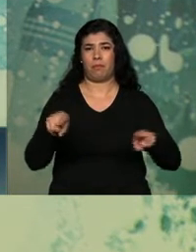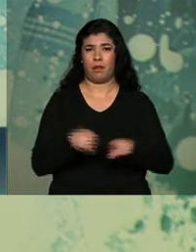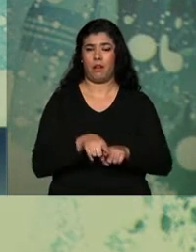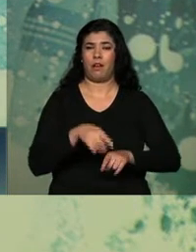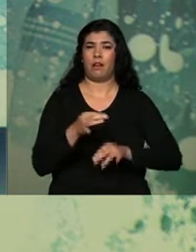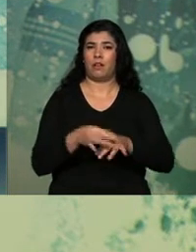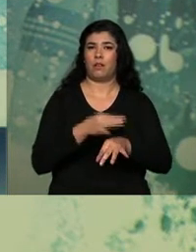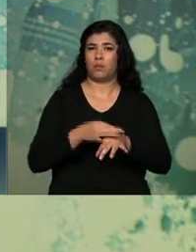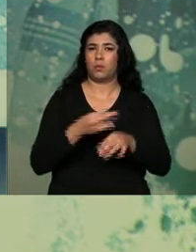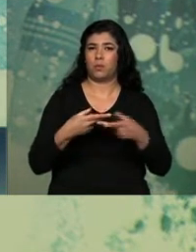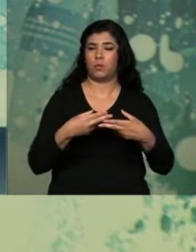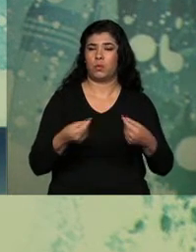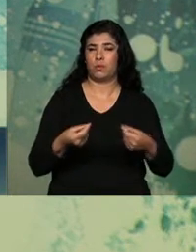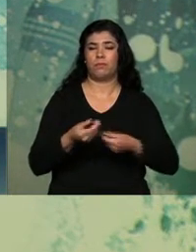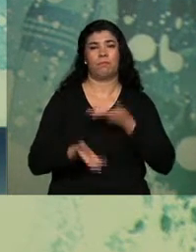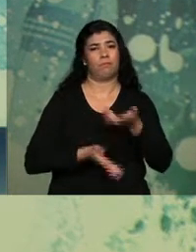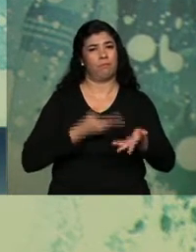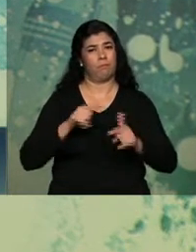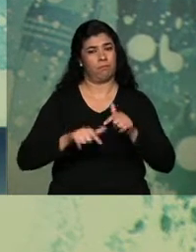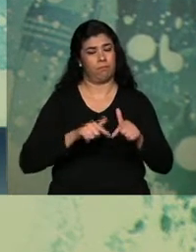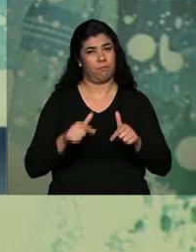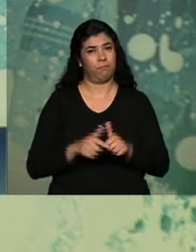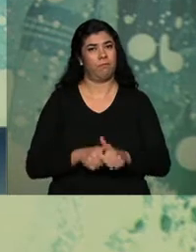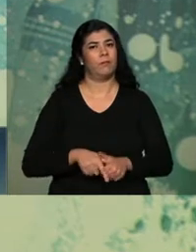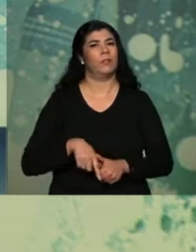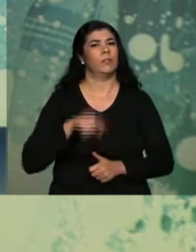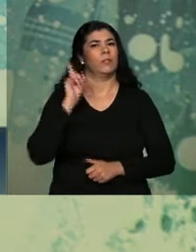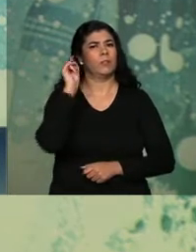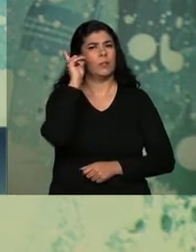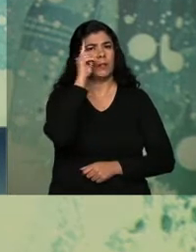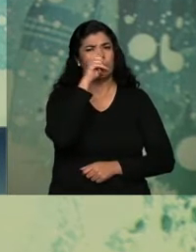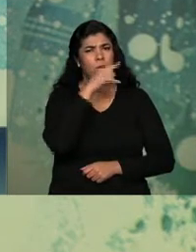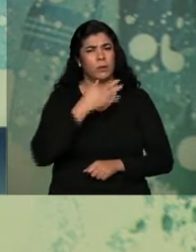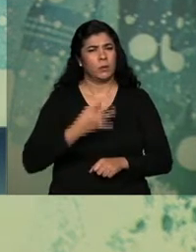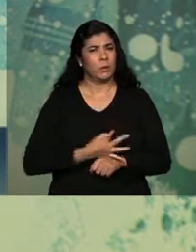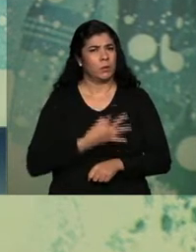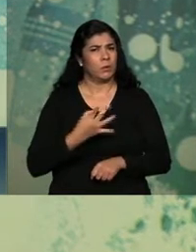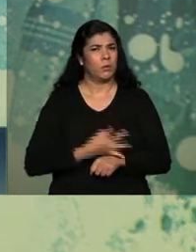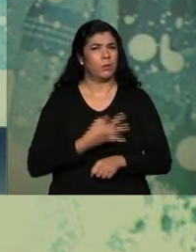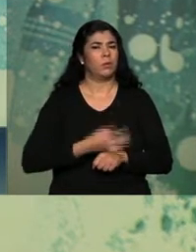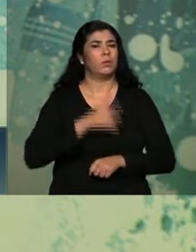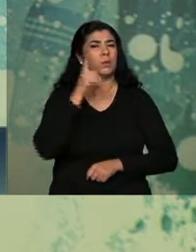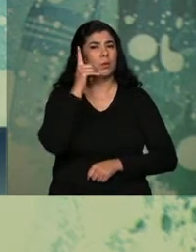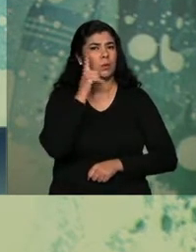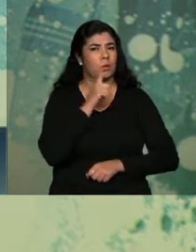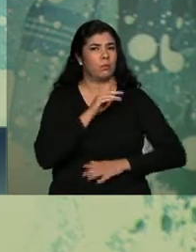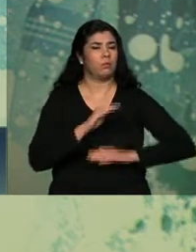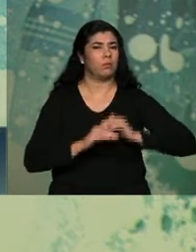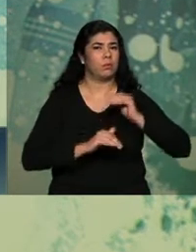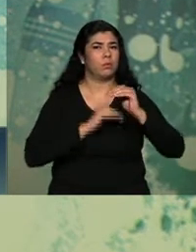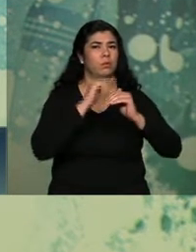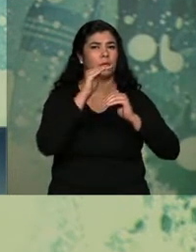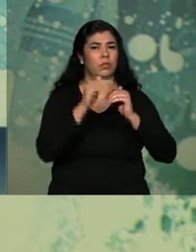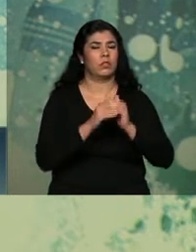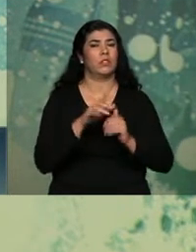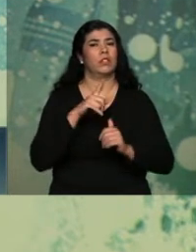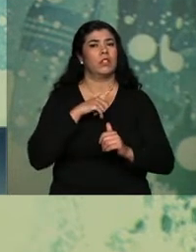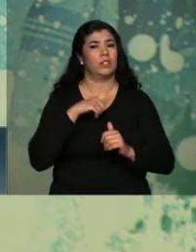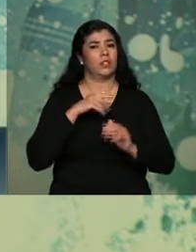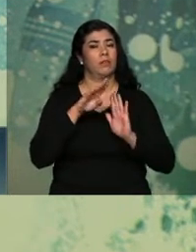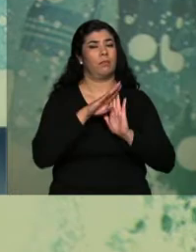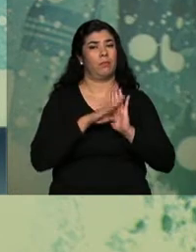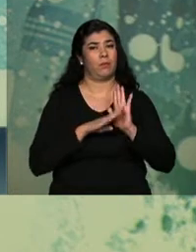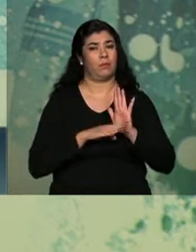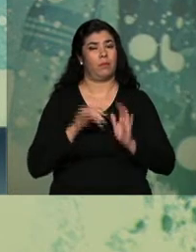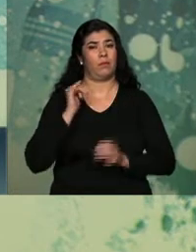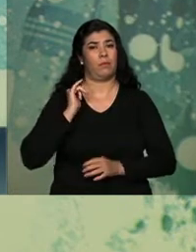trabalho. Foi bastante árduo, difícil, consegui, alcancei. Usei o Bolsa Família, quando